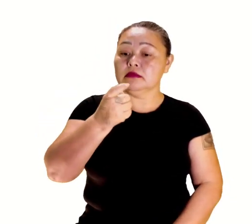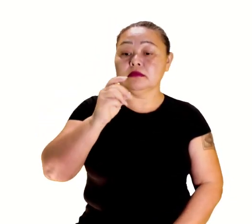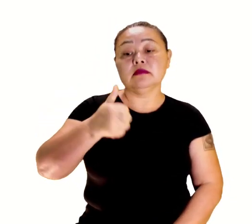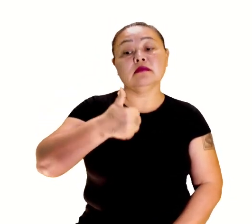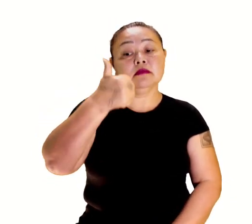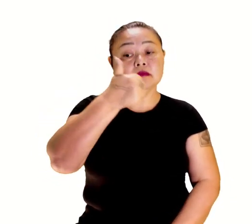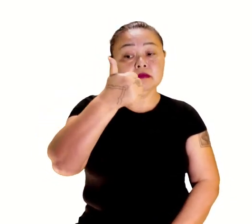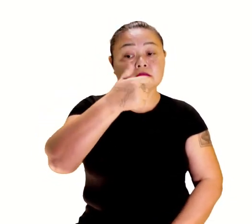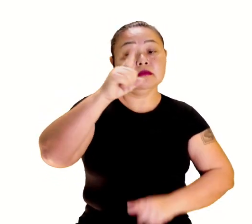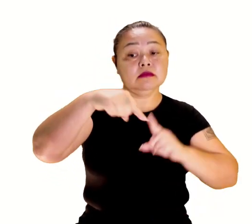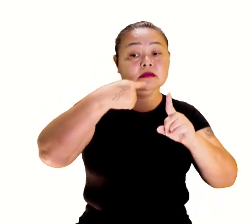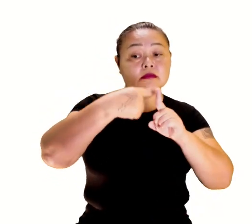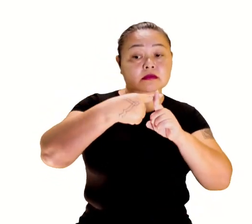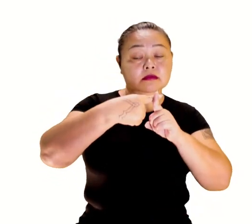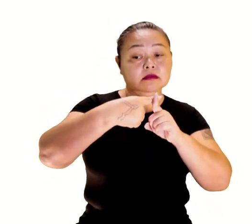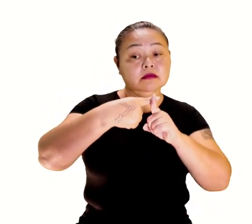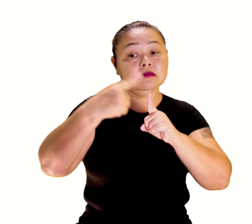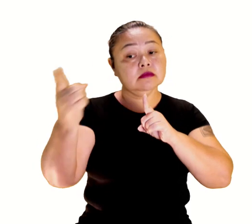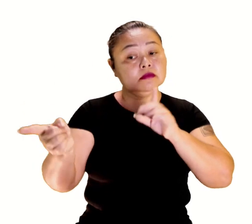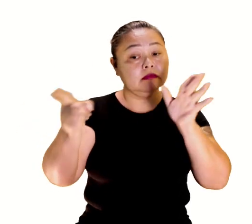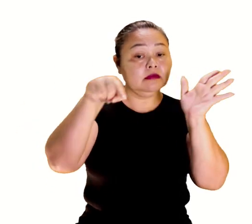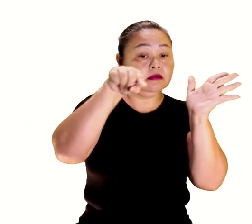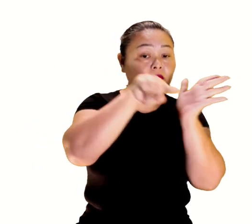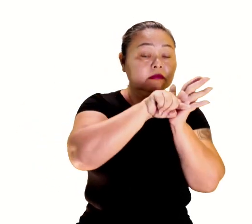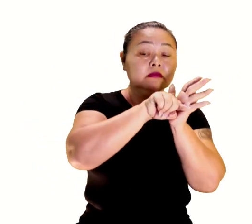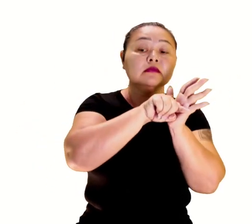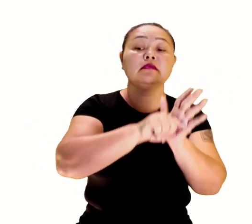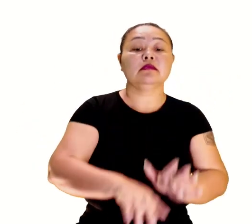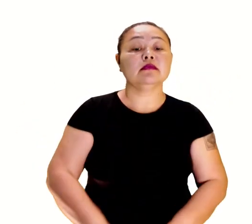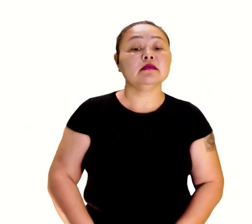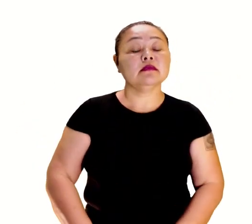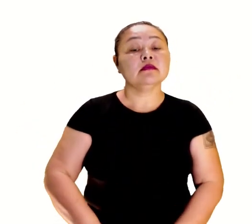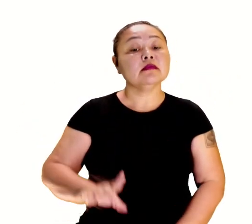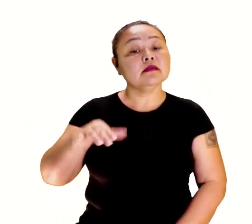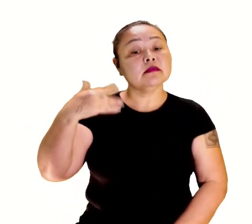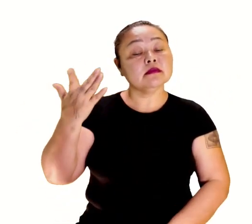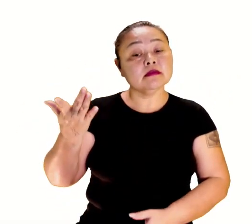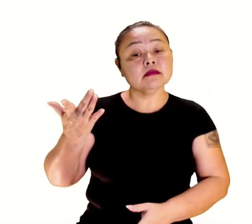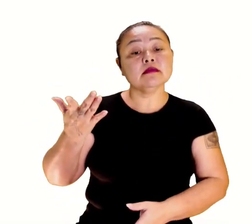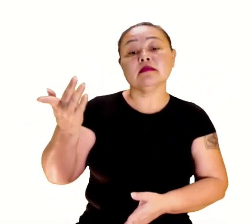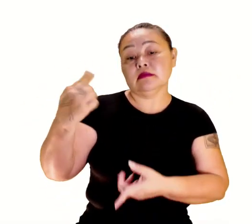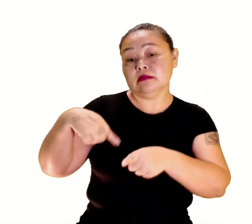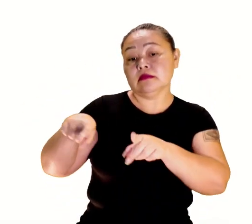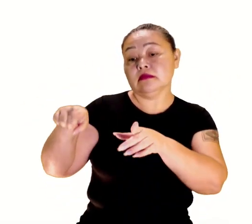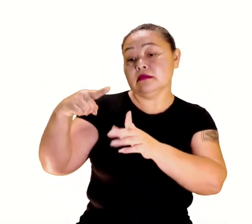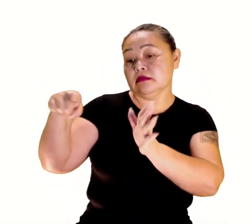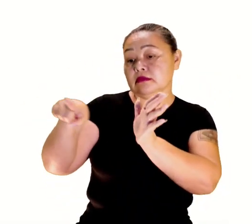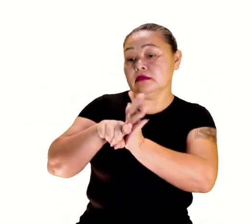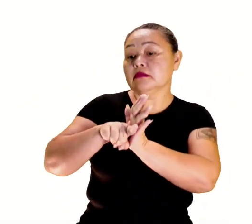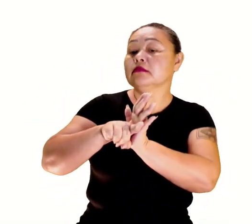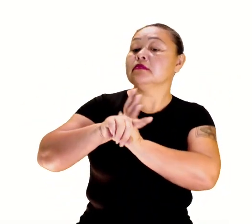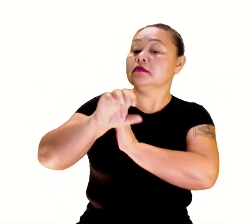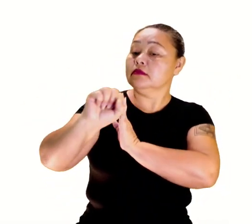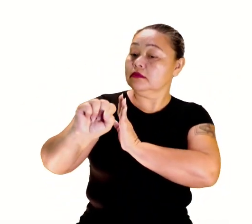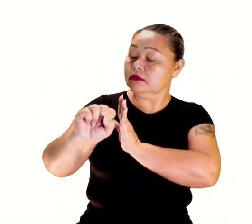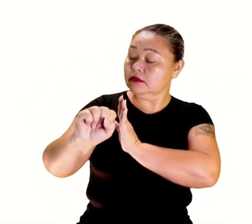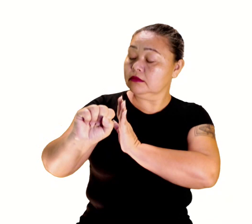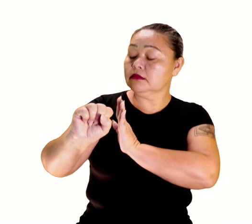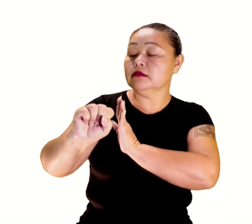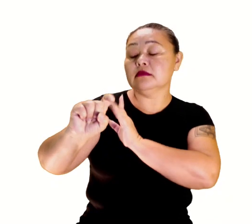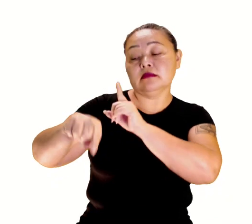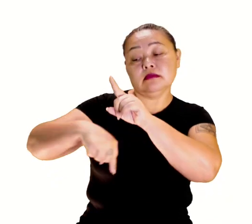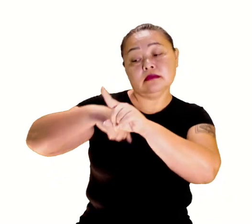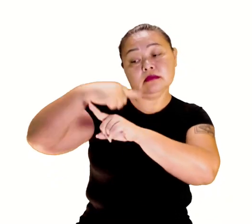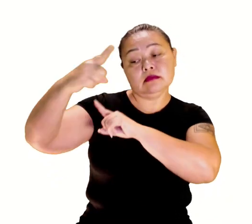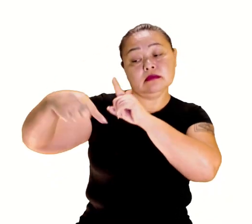membro positivo, vem para o primeiro membro negativo. Assim como o menos 8, né? O menos 8 ele estava negativo, vai